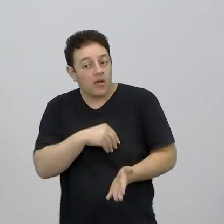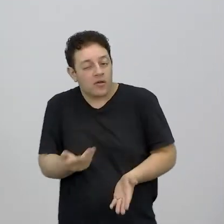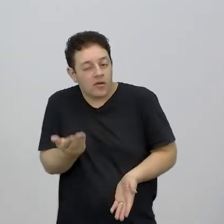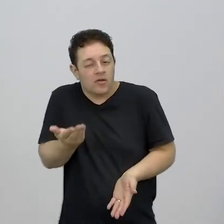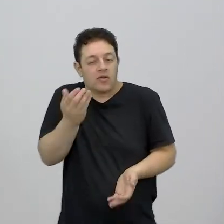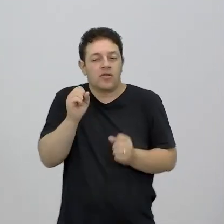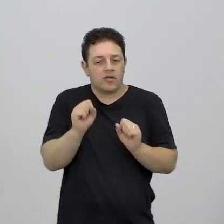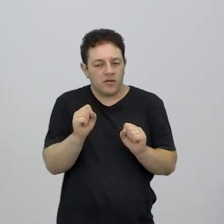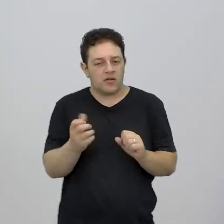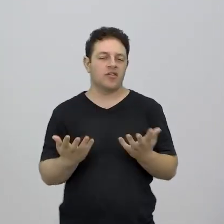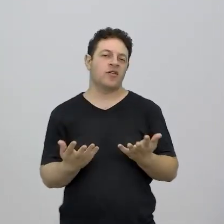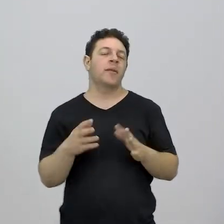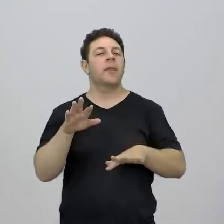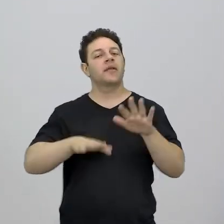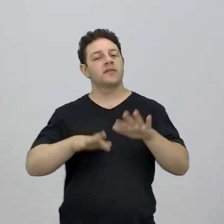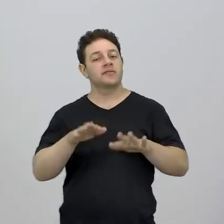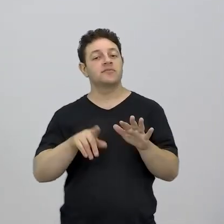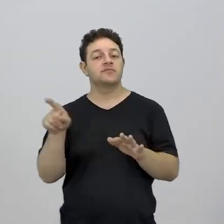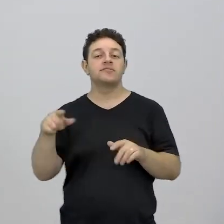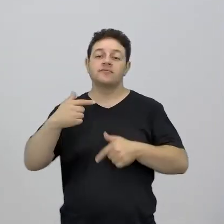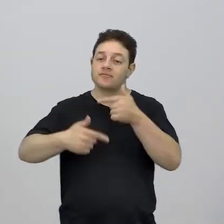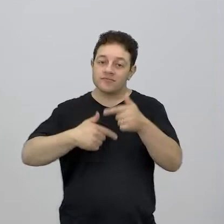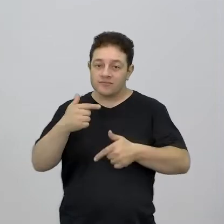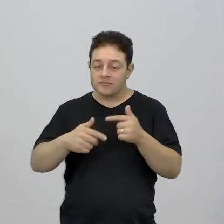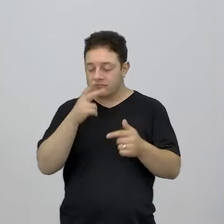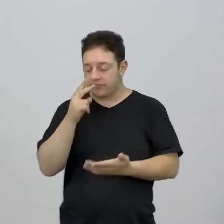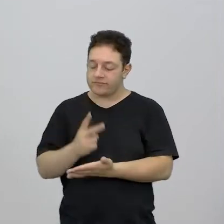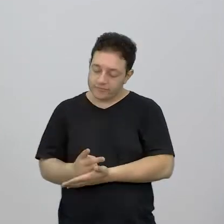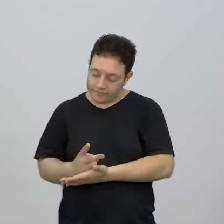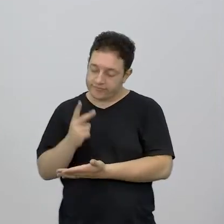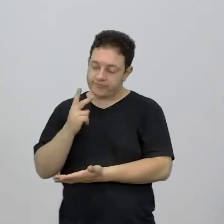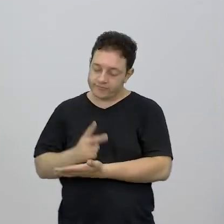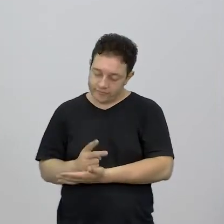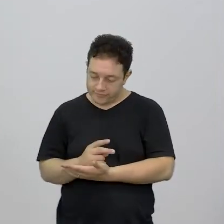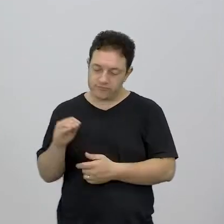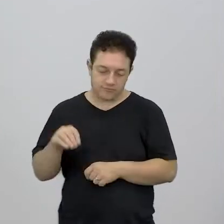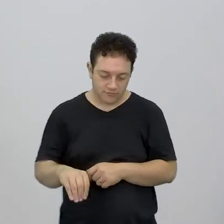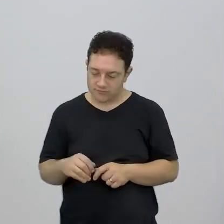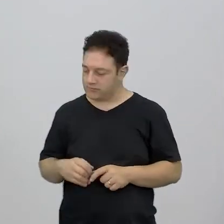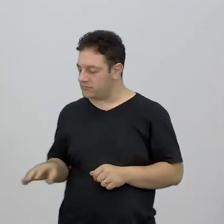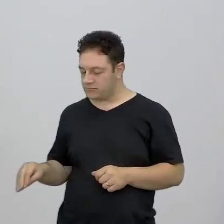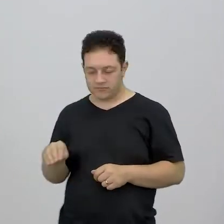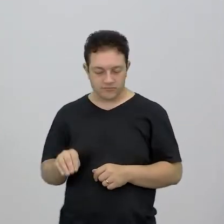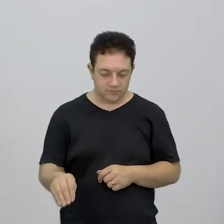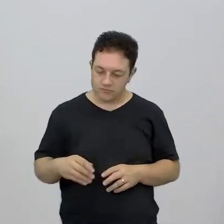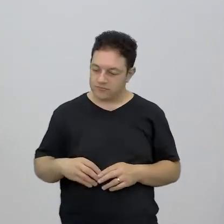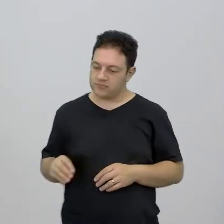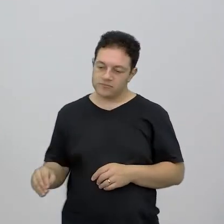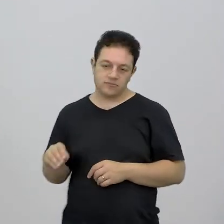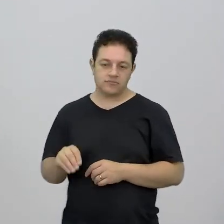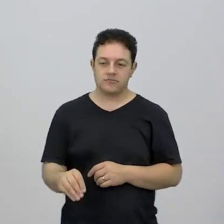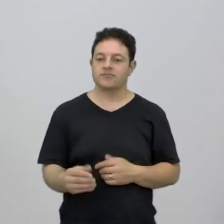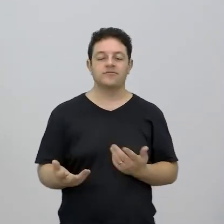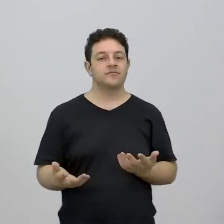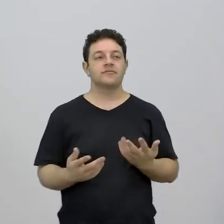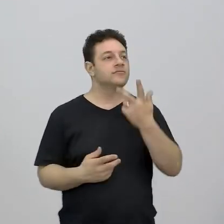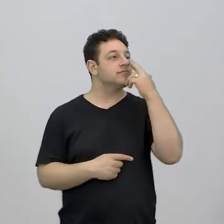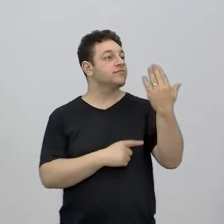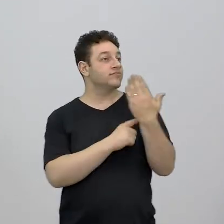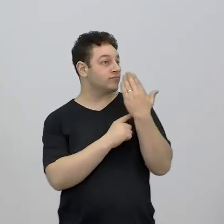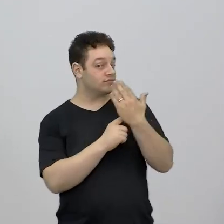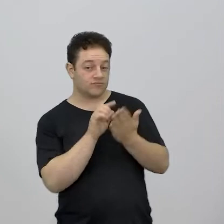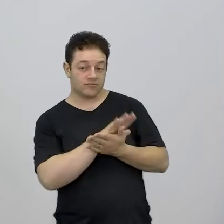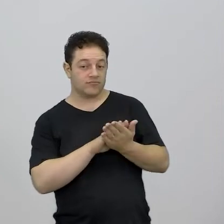E também que eles realizavam um trabalho mecânico e sem muita contribuição, o trabalhador ele não se via